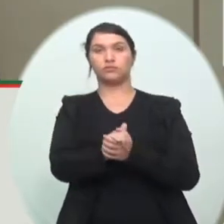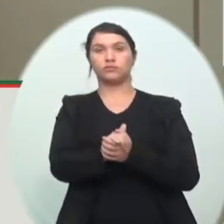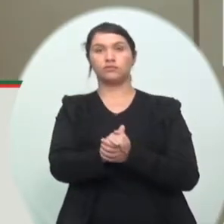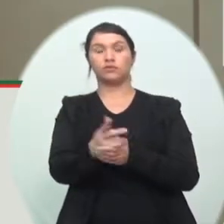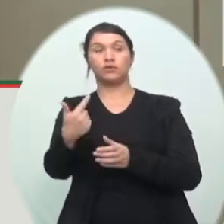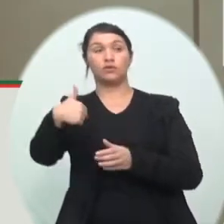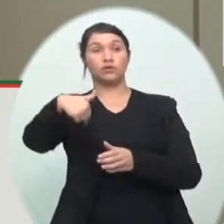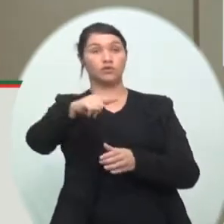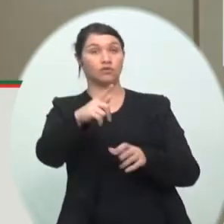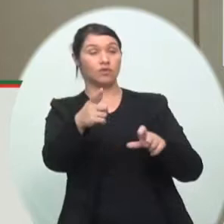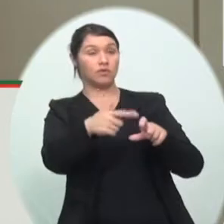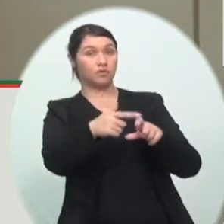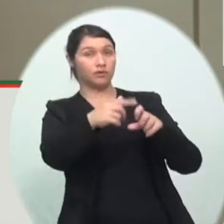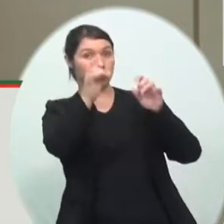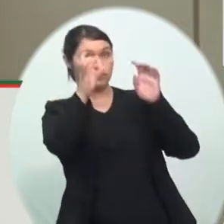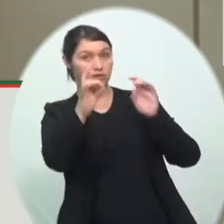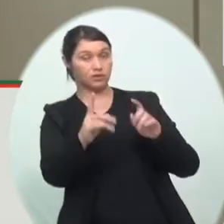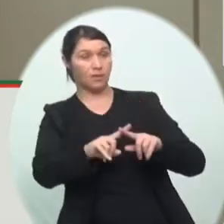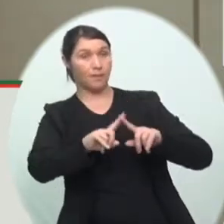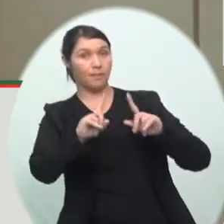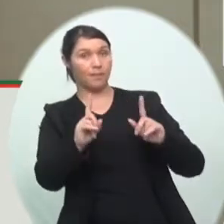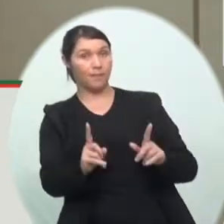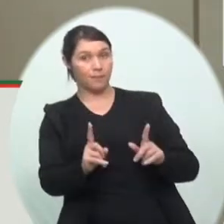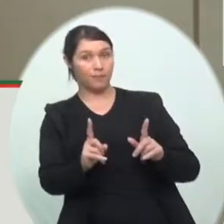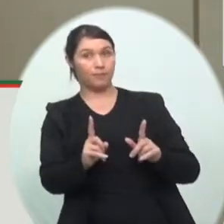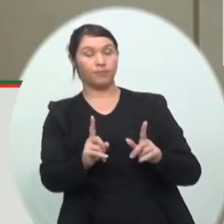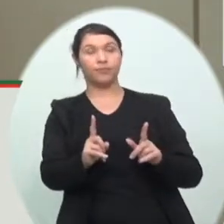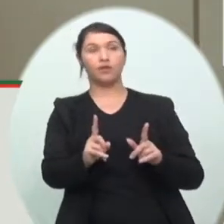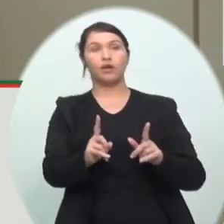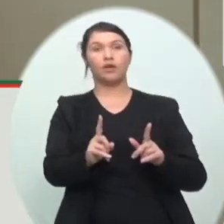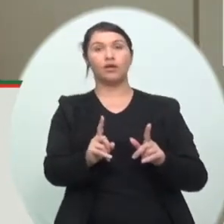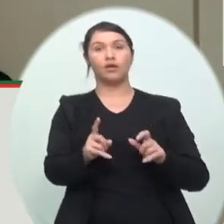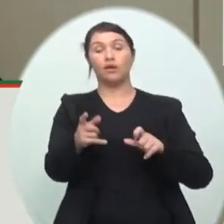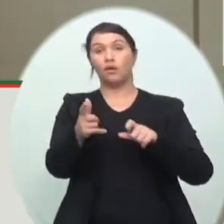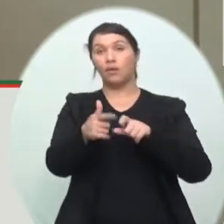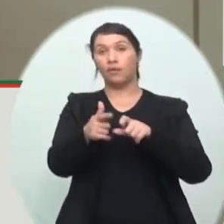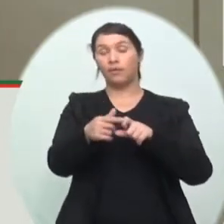especialista e o especialista solicitou um retorno com o exame.